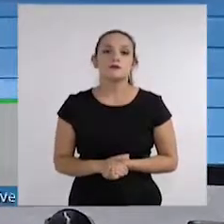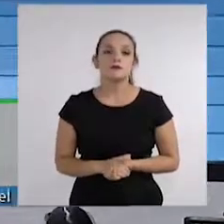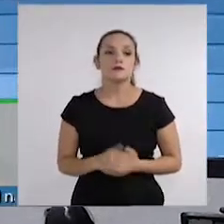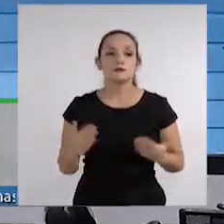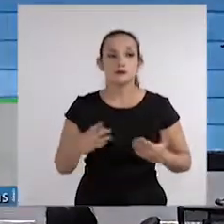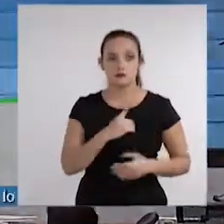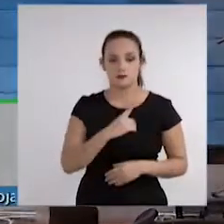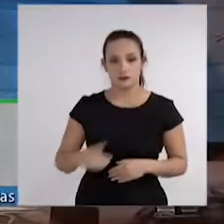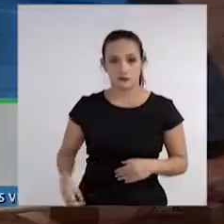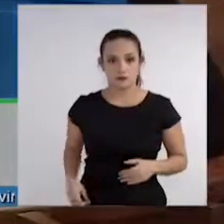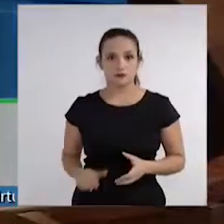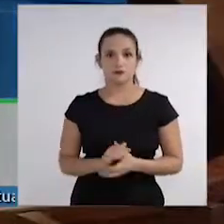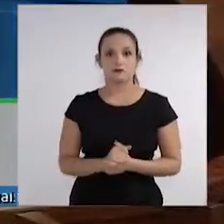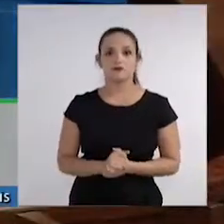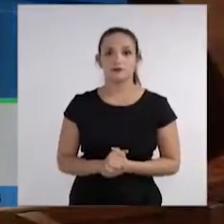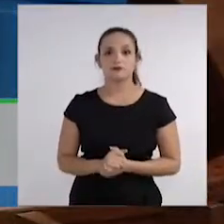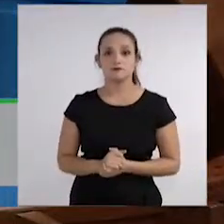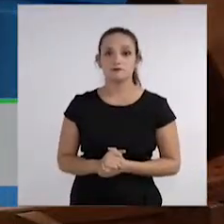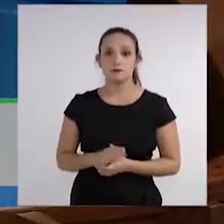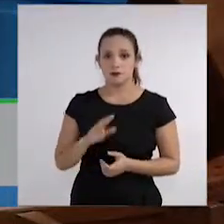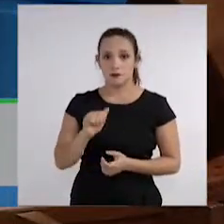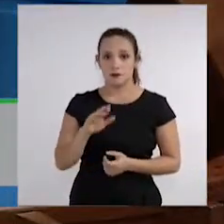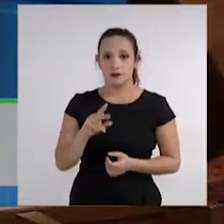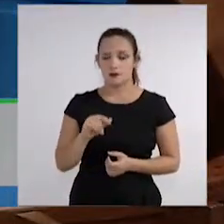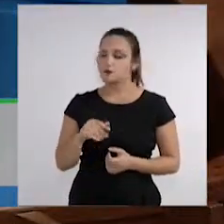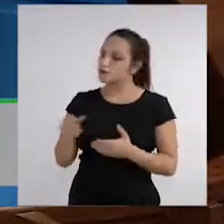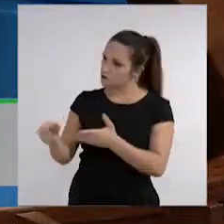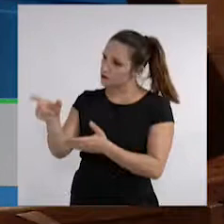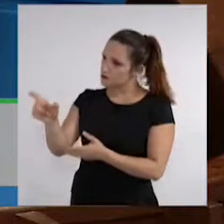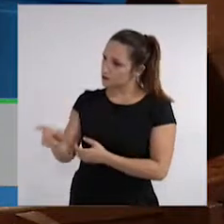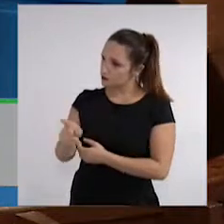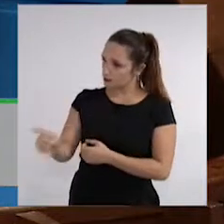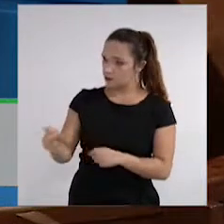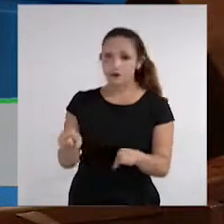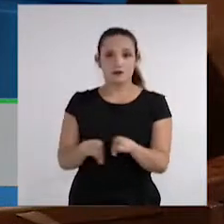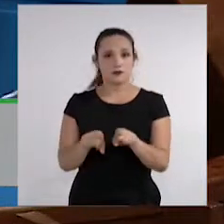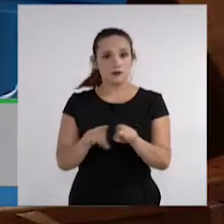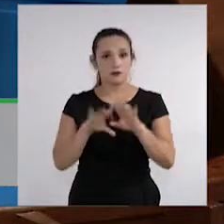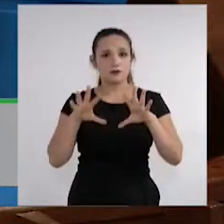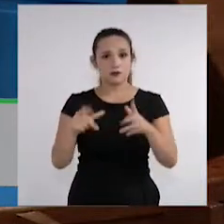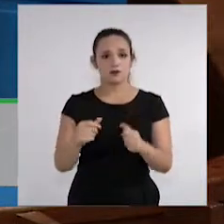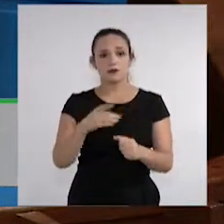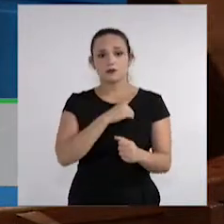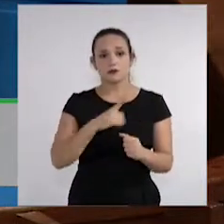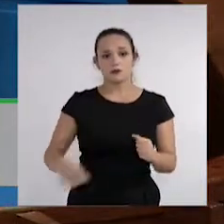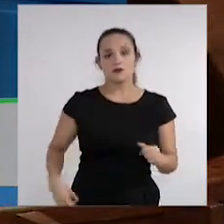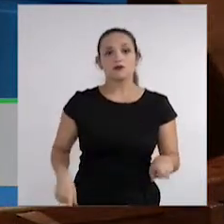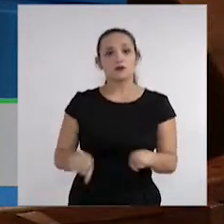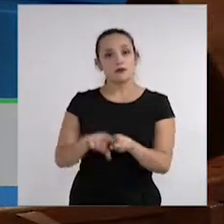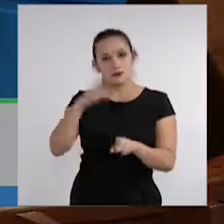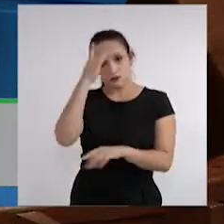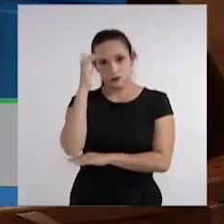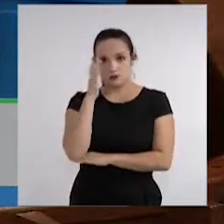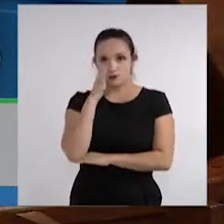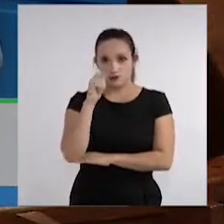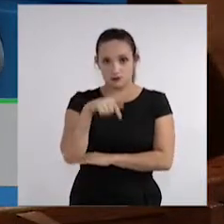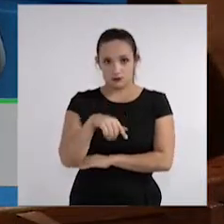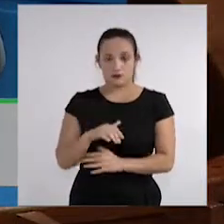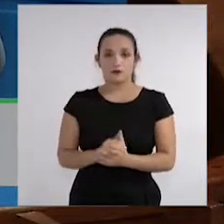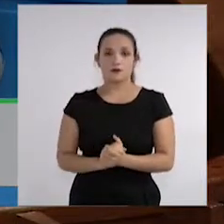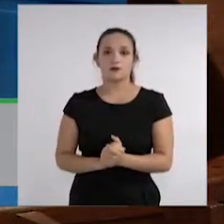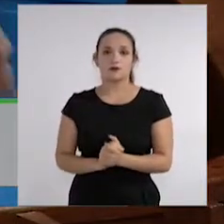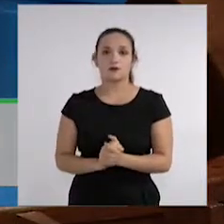Senhor presidente, senhores deputados, senhoras deputadas, público que nos prestigia aqui